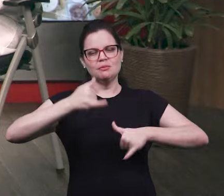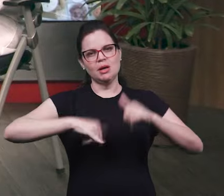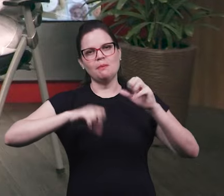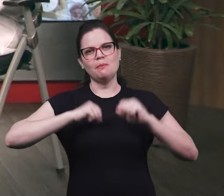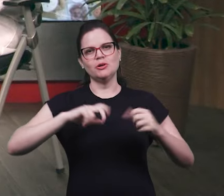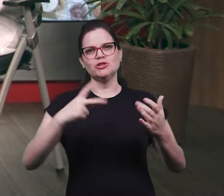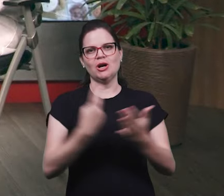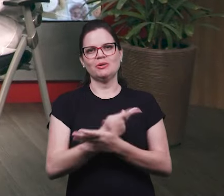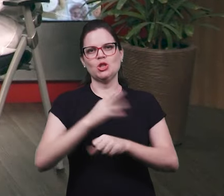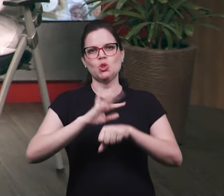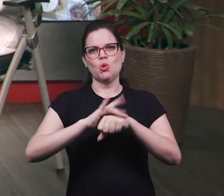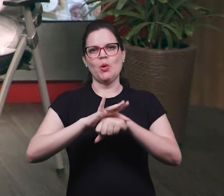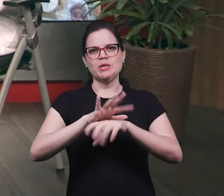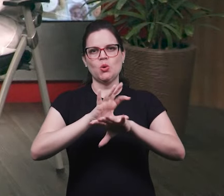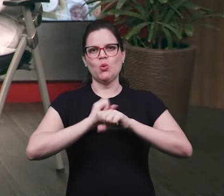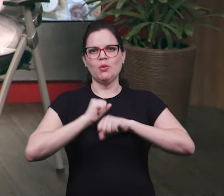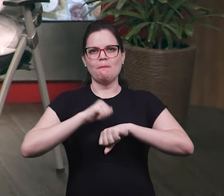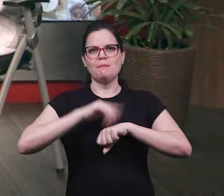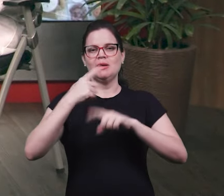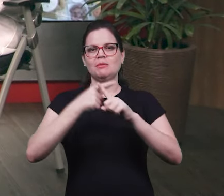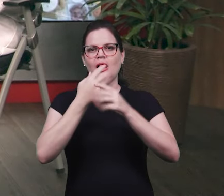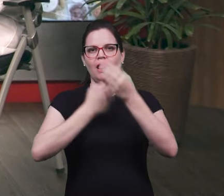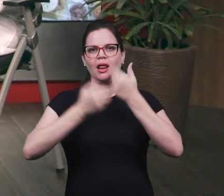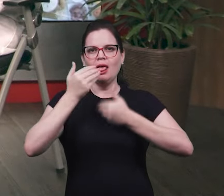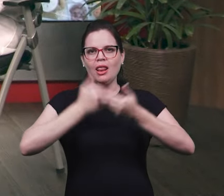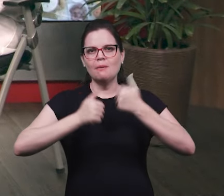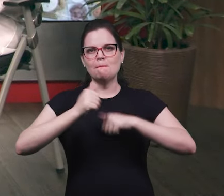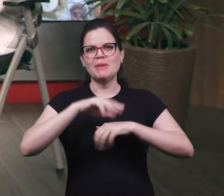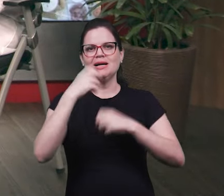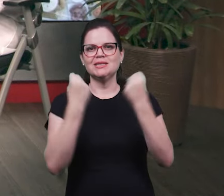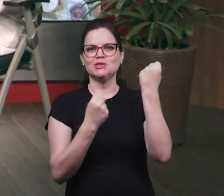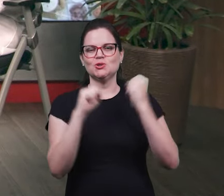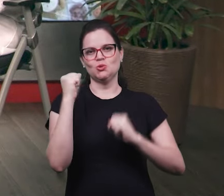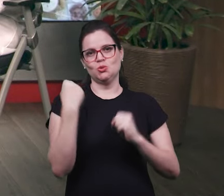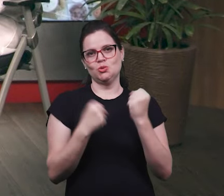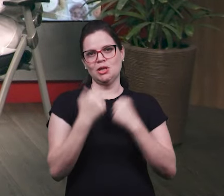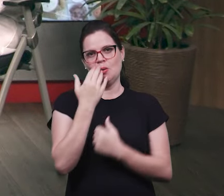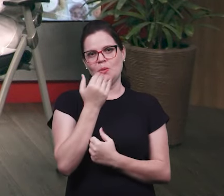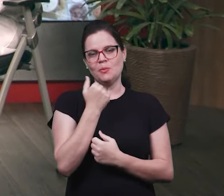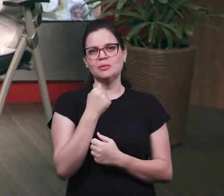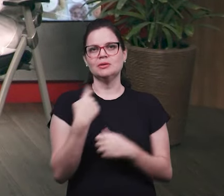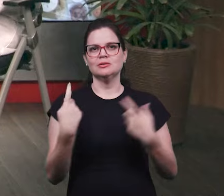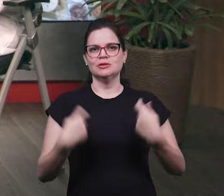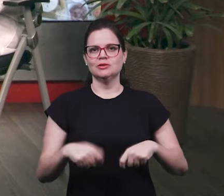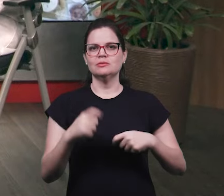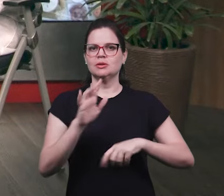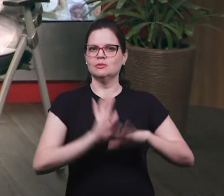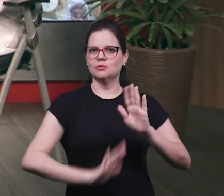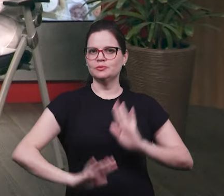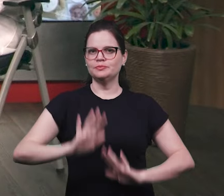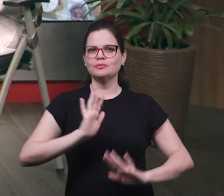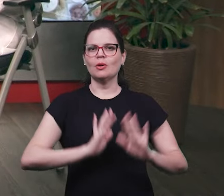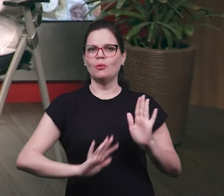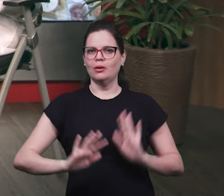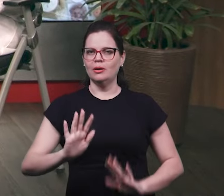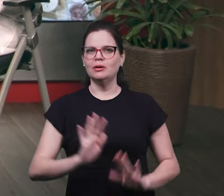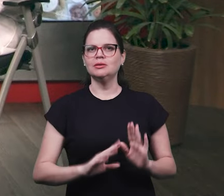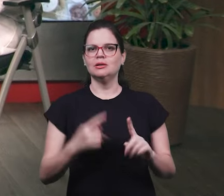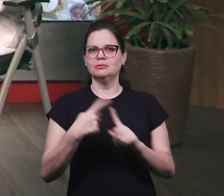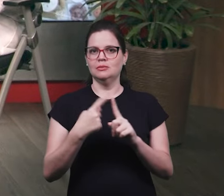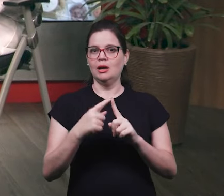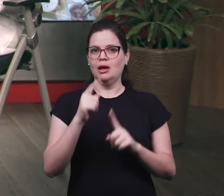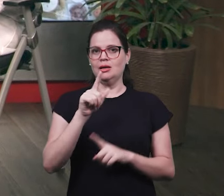causa desse consumo né de de alimentos mais industrializados então a gente deveria né tomar mais cuidado né esse